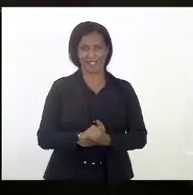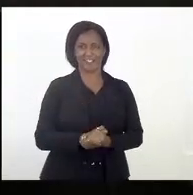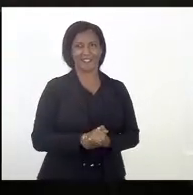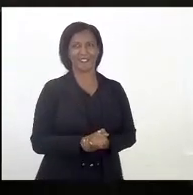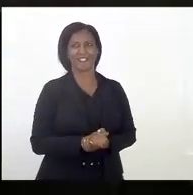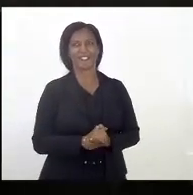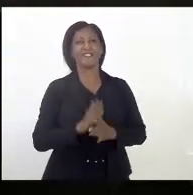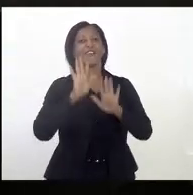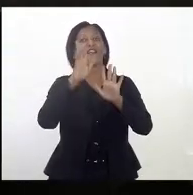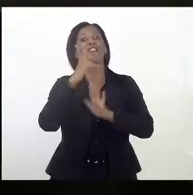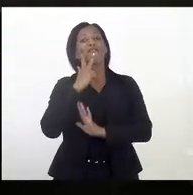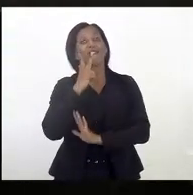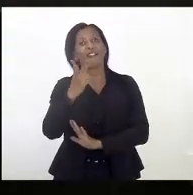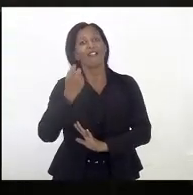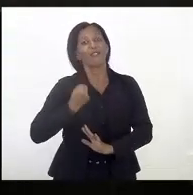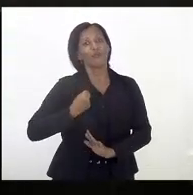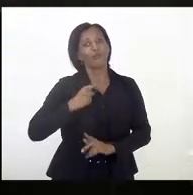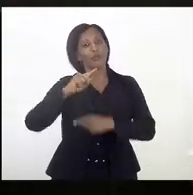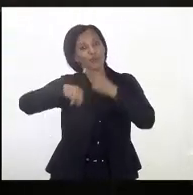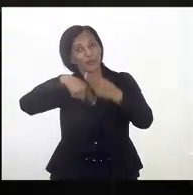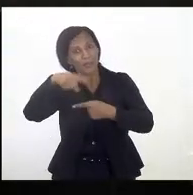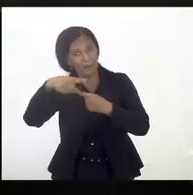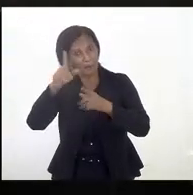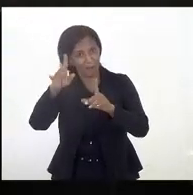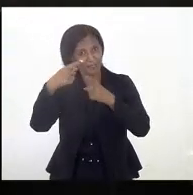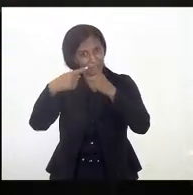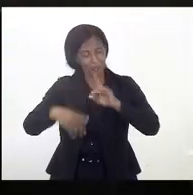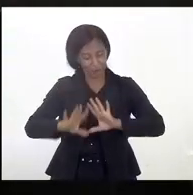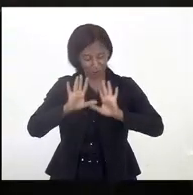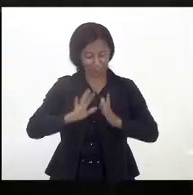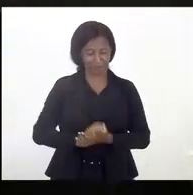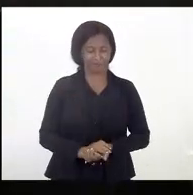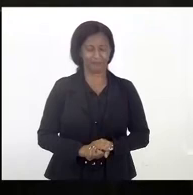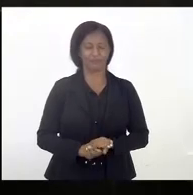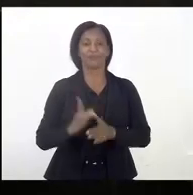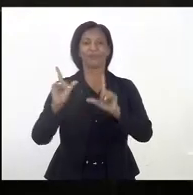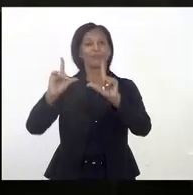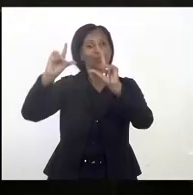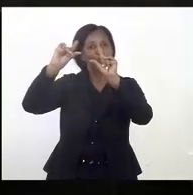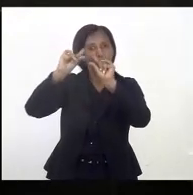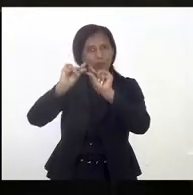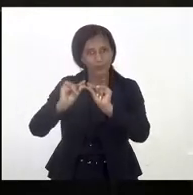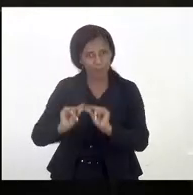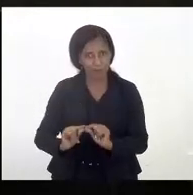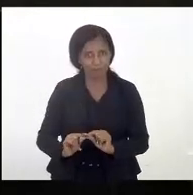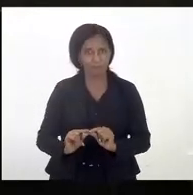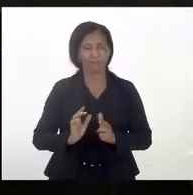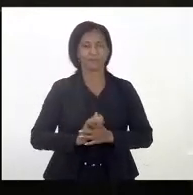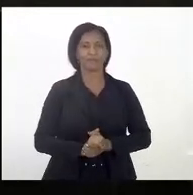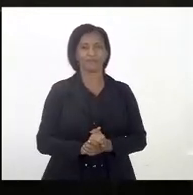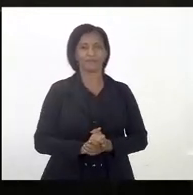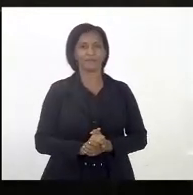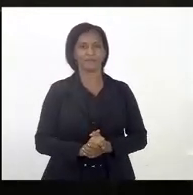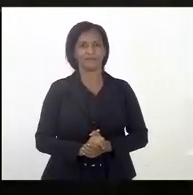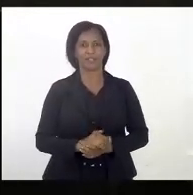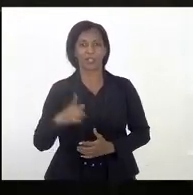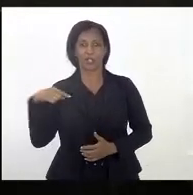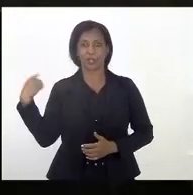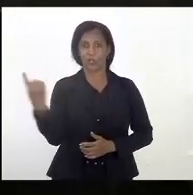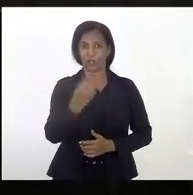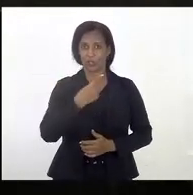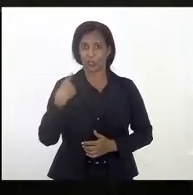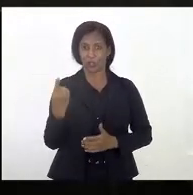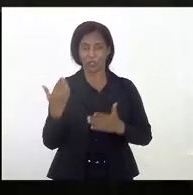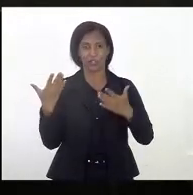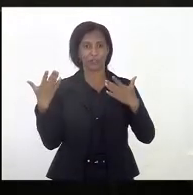Deixa eu falar o número de posição vai na escola então no mínimo no mínimo nós